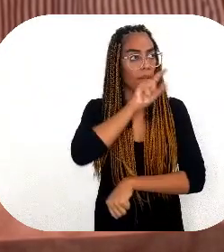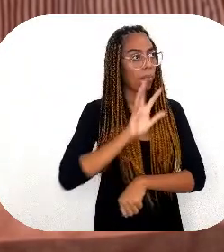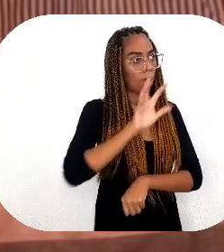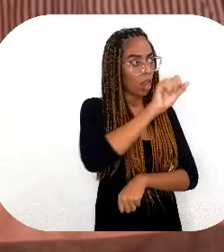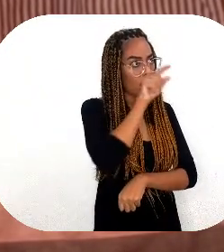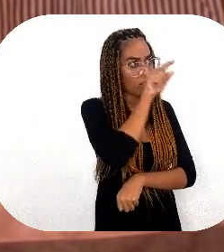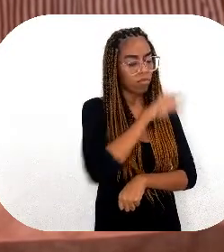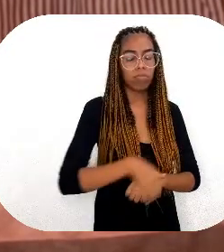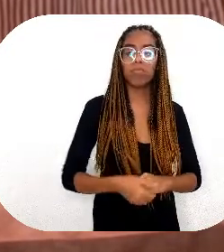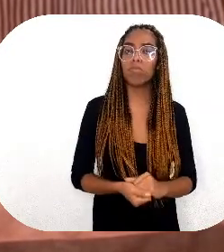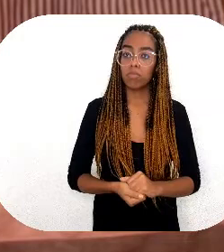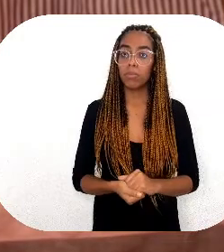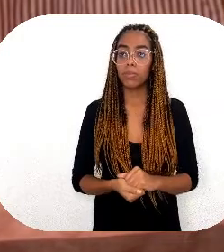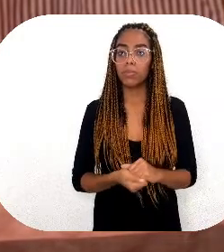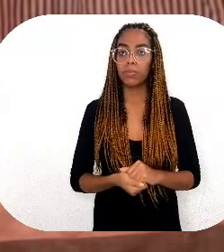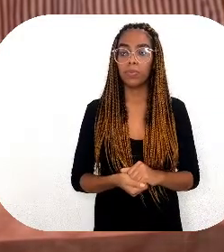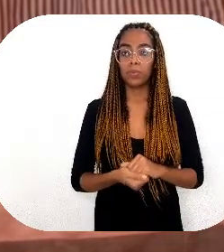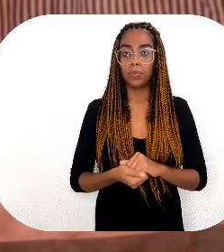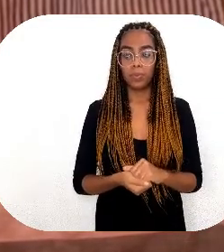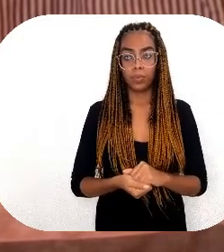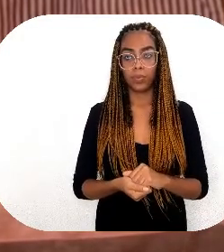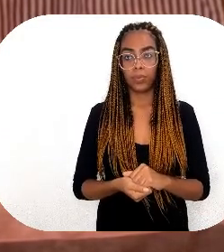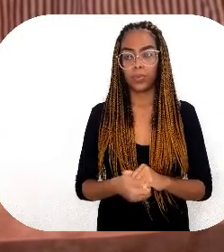E o crocodilo pensou, é esse daí.